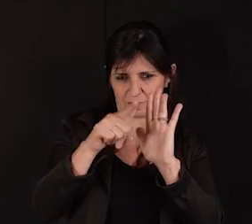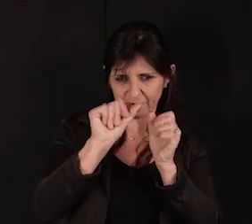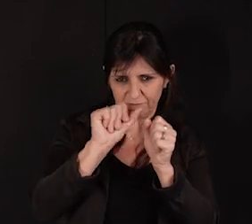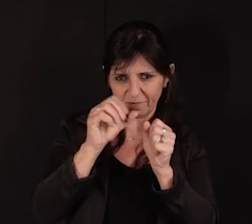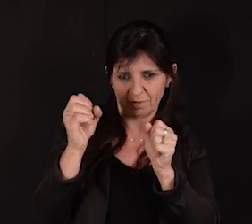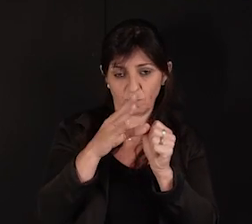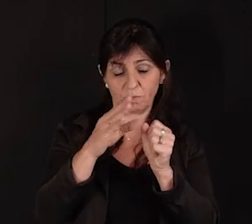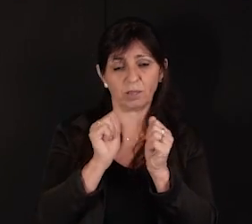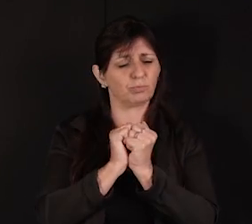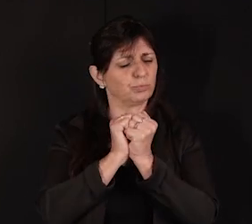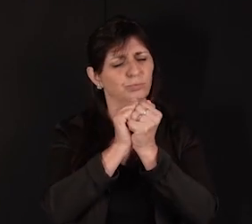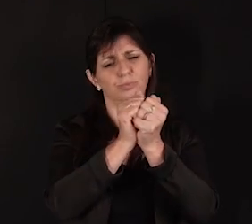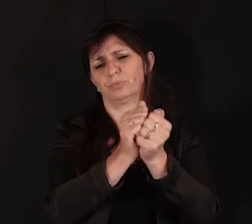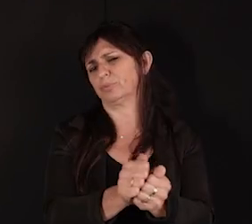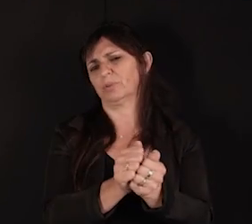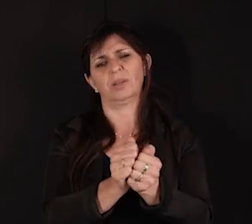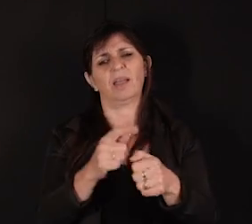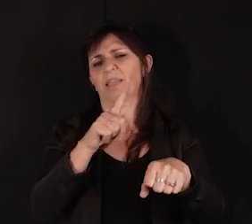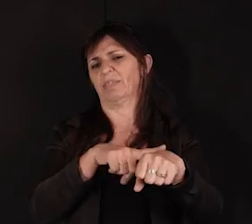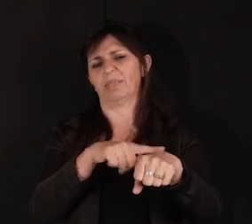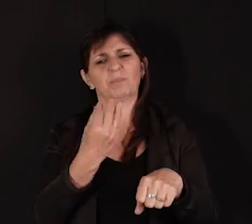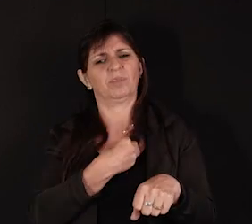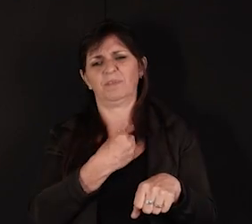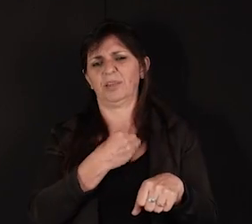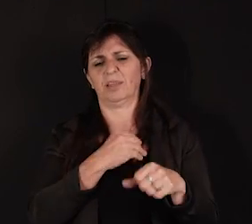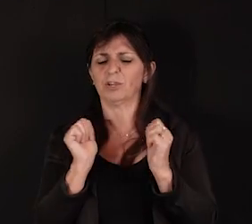por todo o tempo que a gente viver, né?